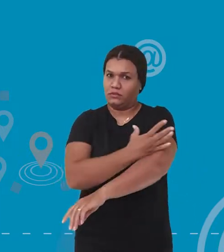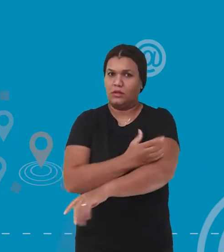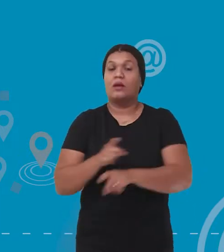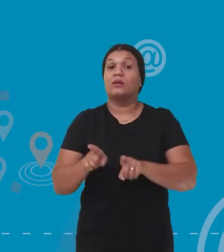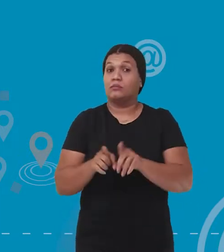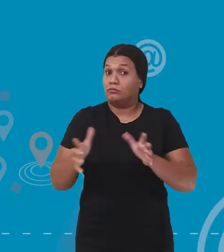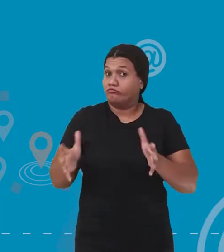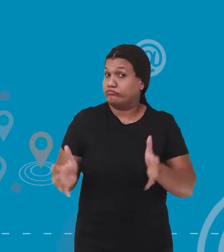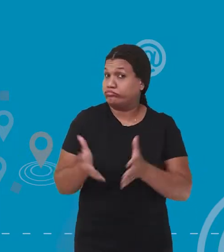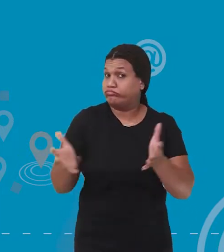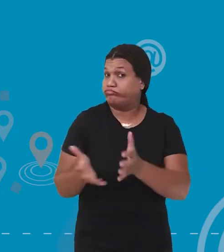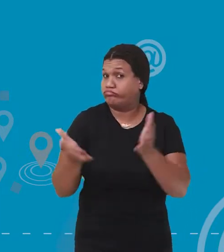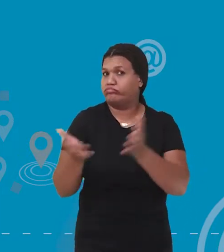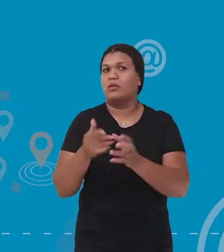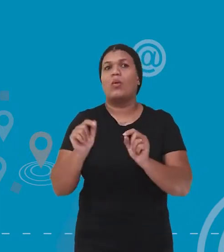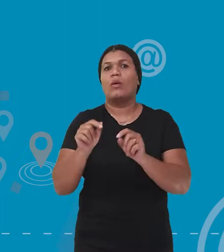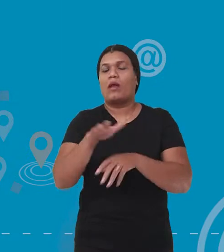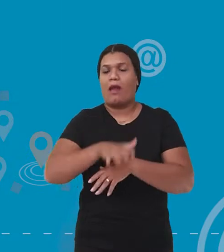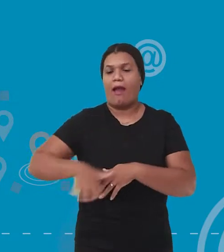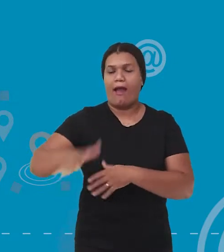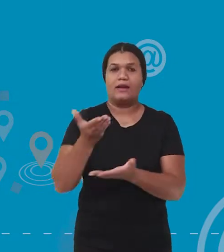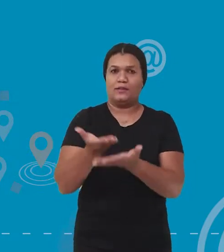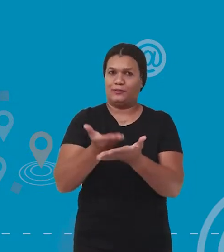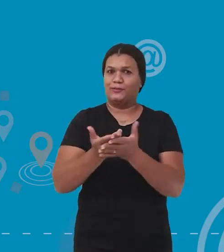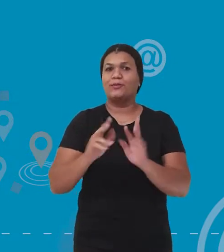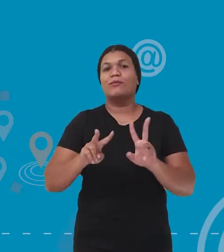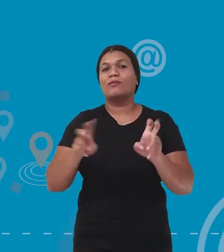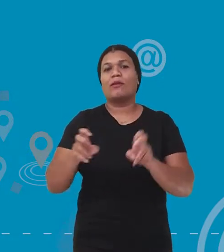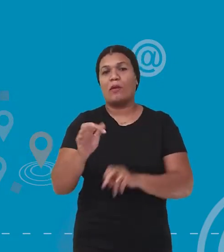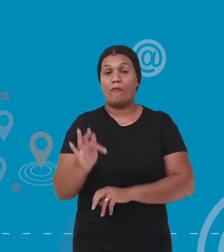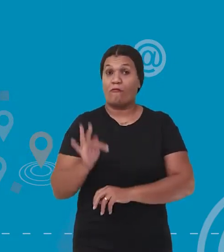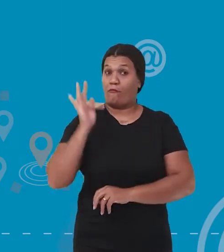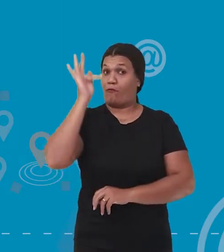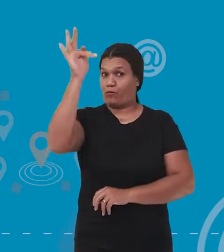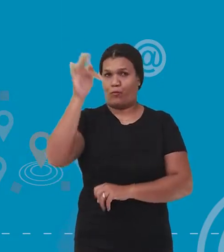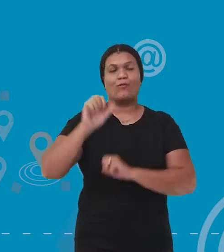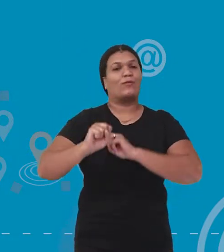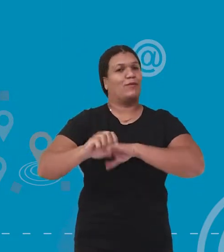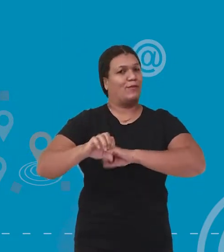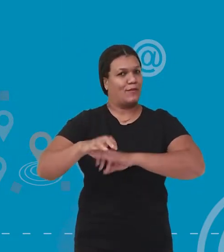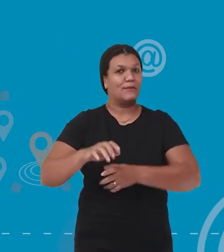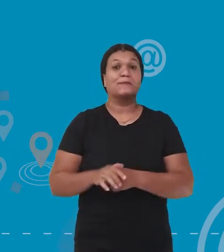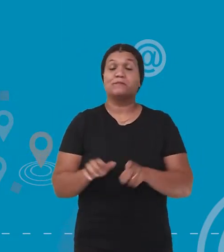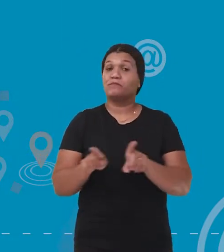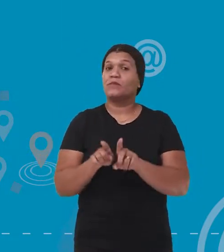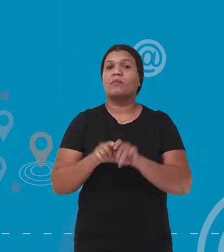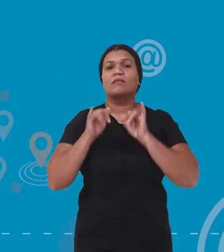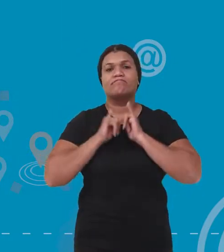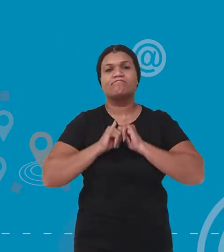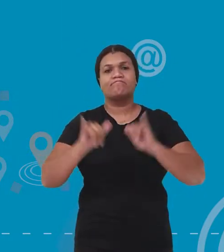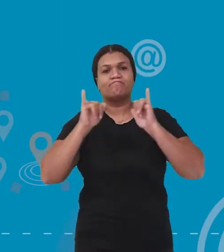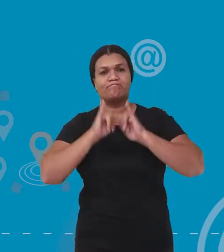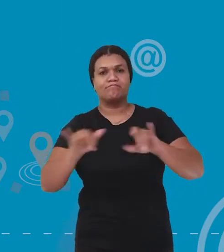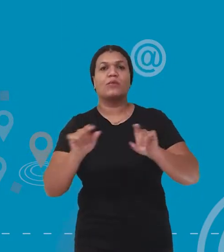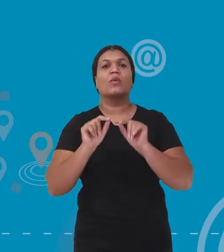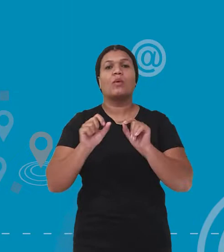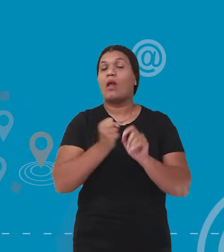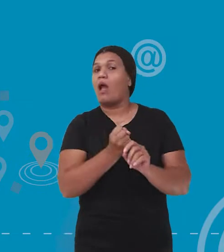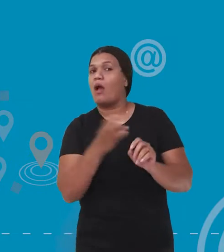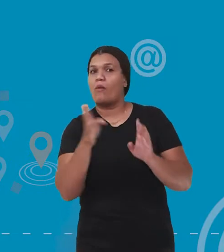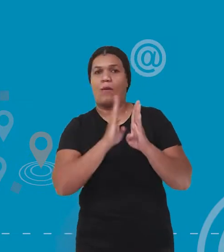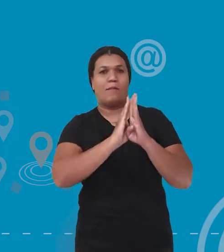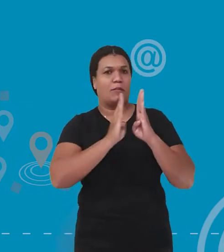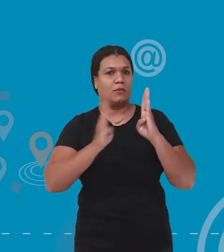educativa e entusiasta em estudos sobre o futuro da educação. Também informaremos sobre